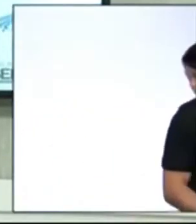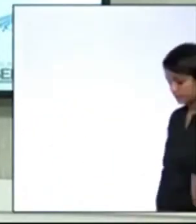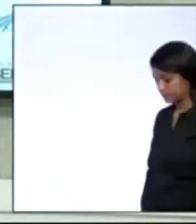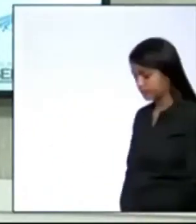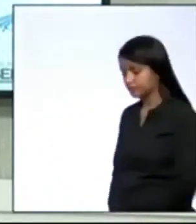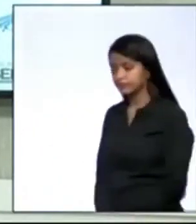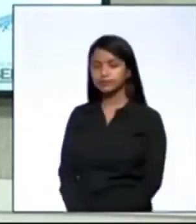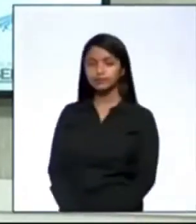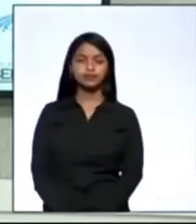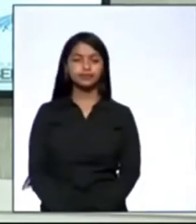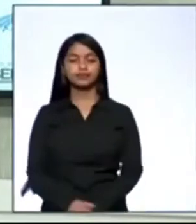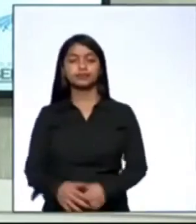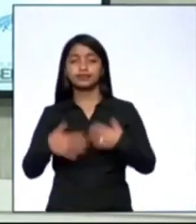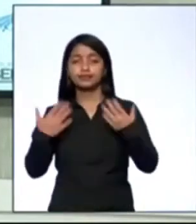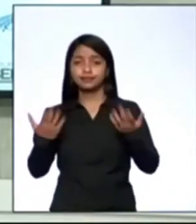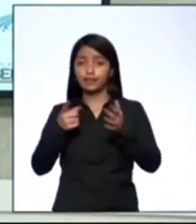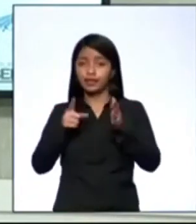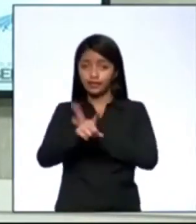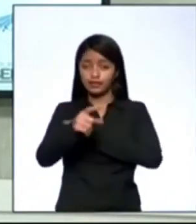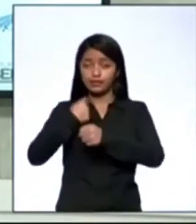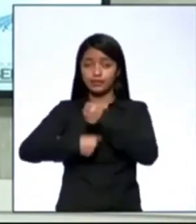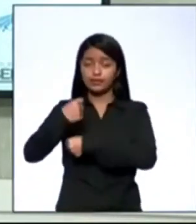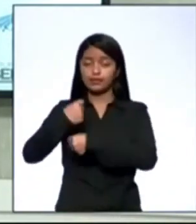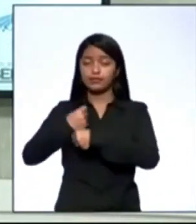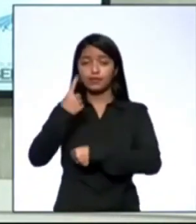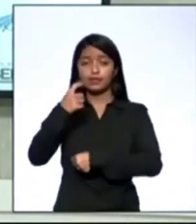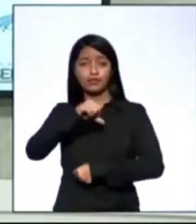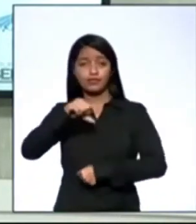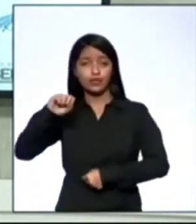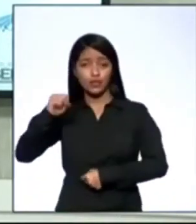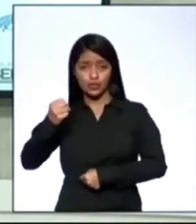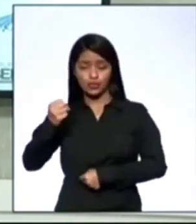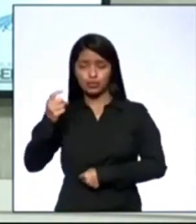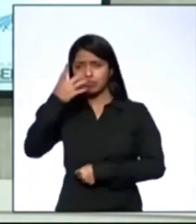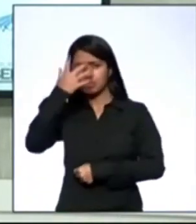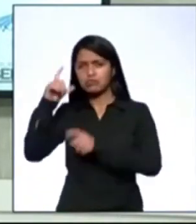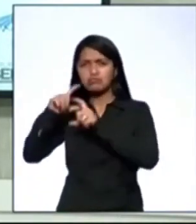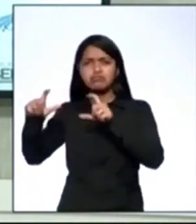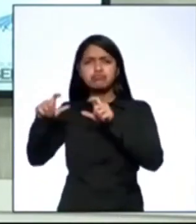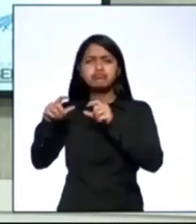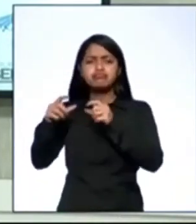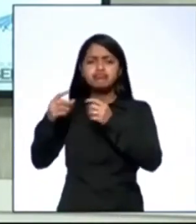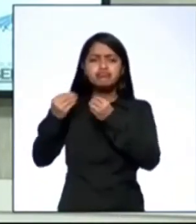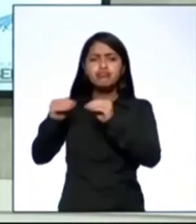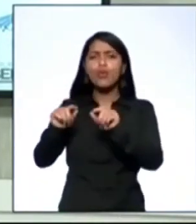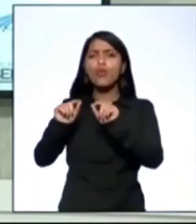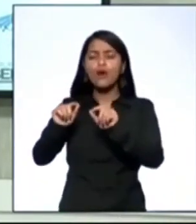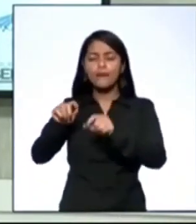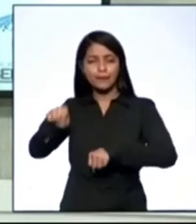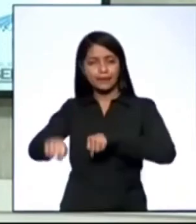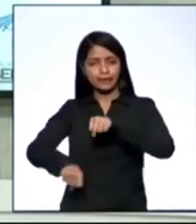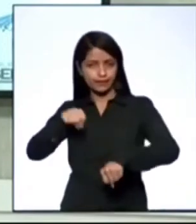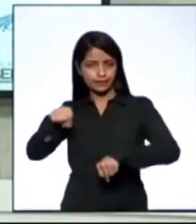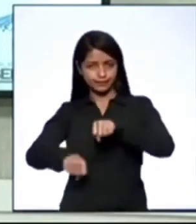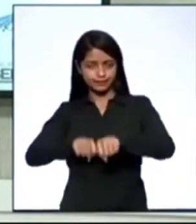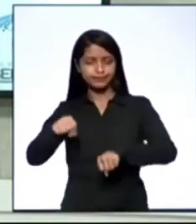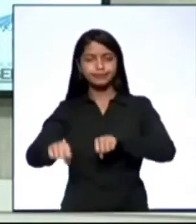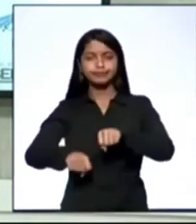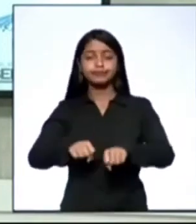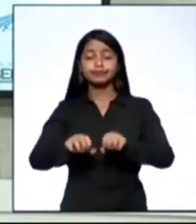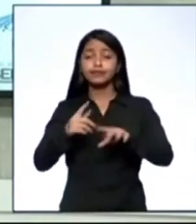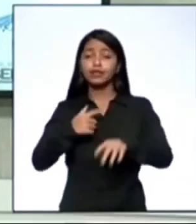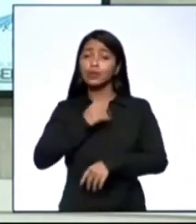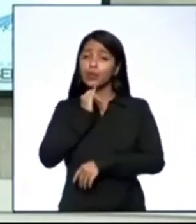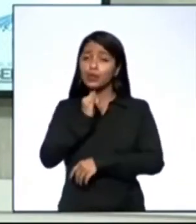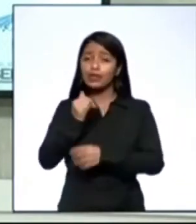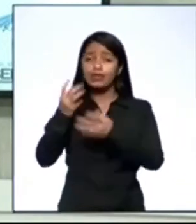1998. O autor dava para a gente uma bicicleta esquemática, né? Eu vou contar para